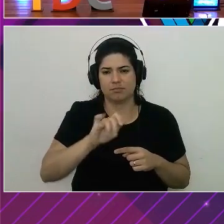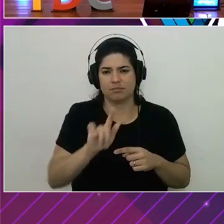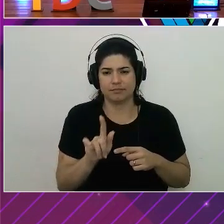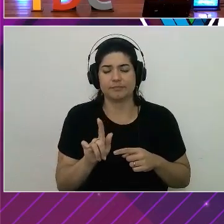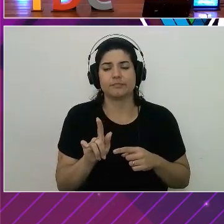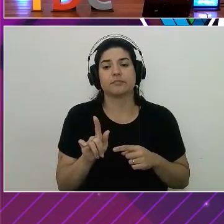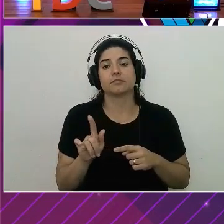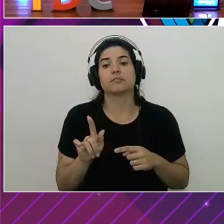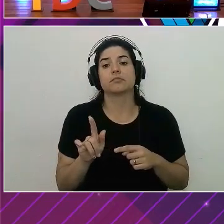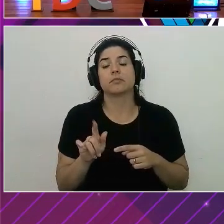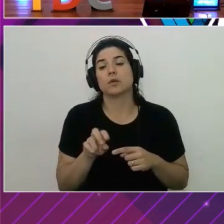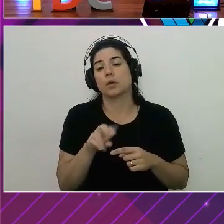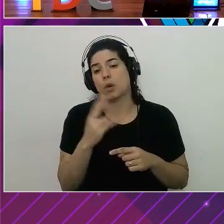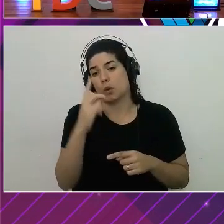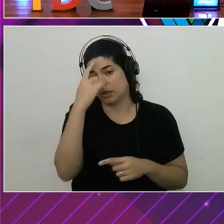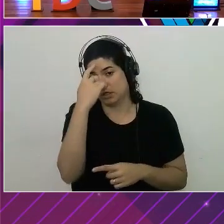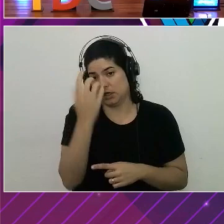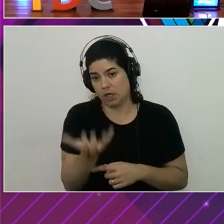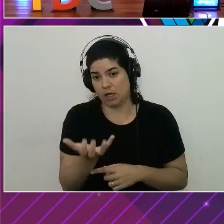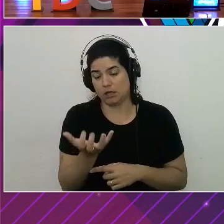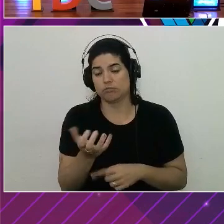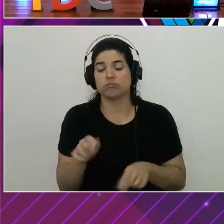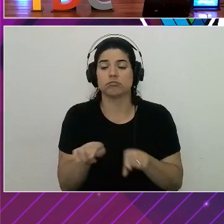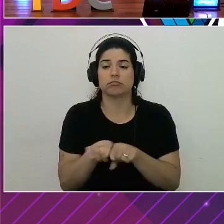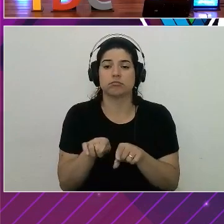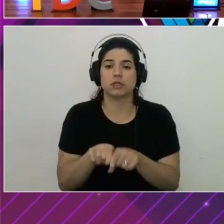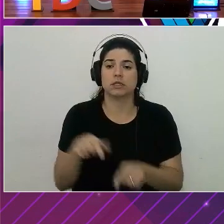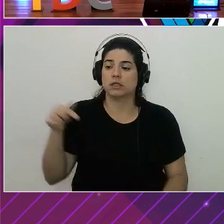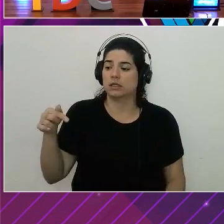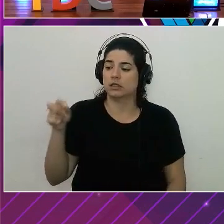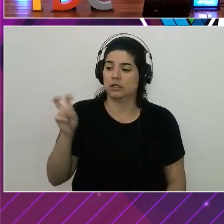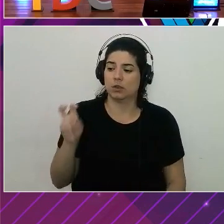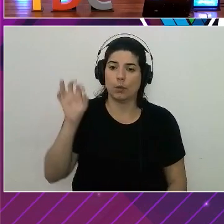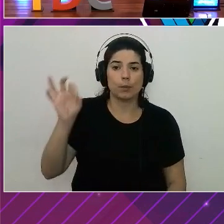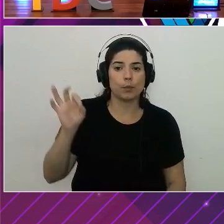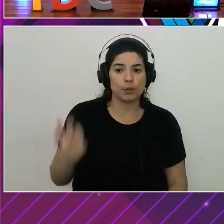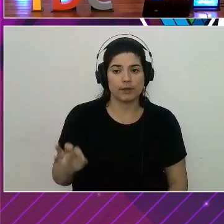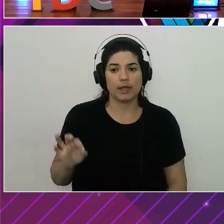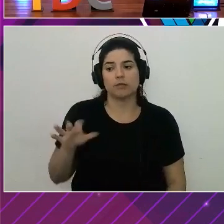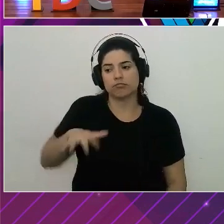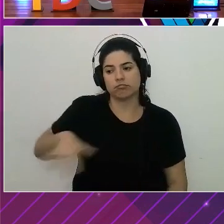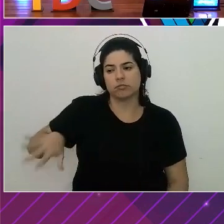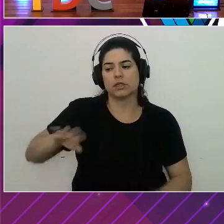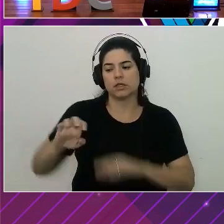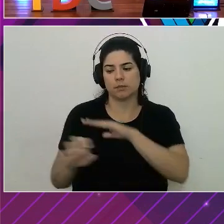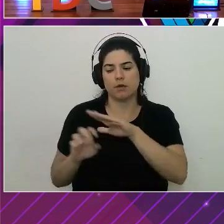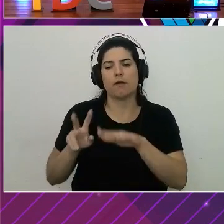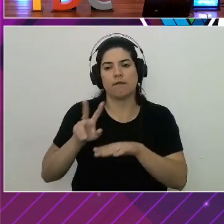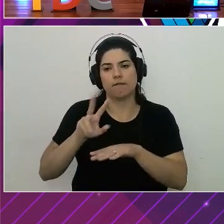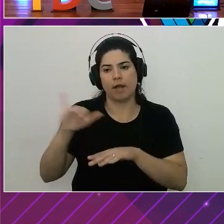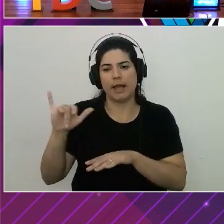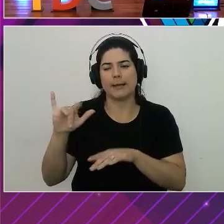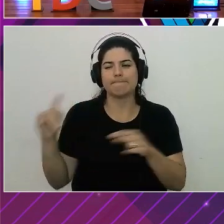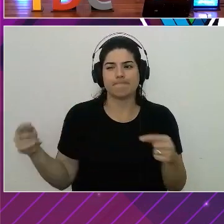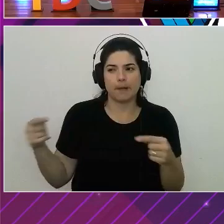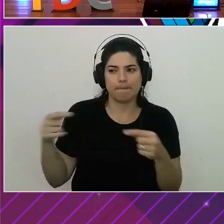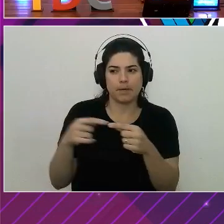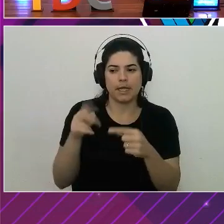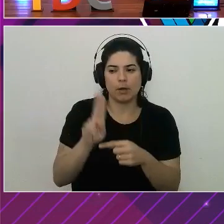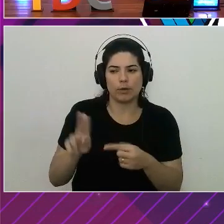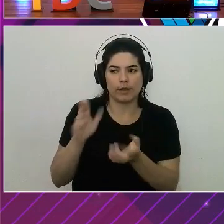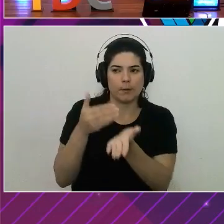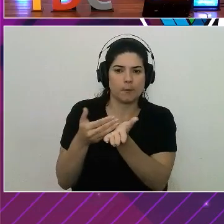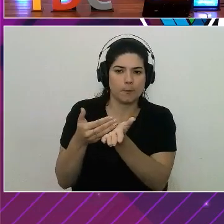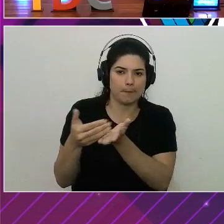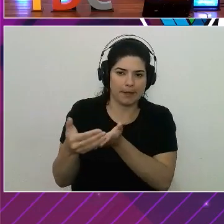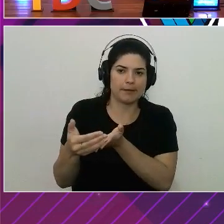75% das organizações disseram que vão adotar alguma coisa de machine learning em 2024, isso de acordo com o Gartner.